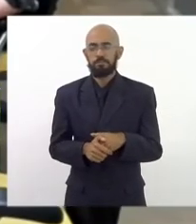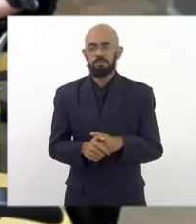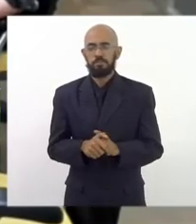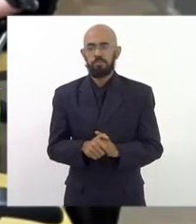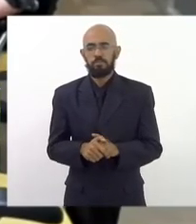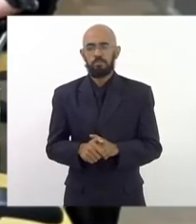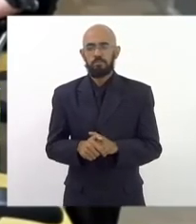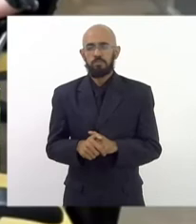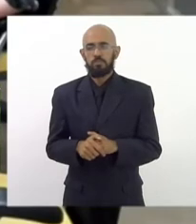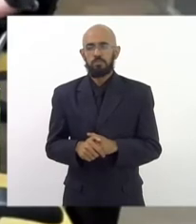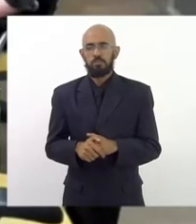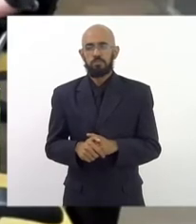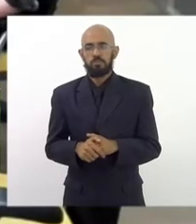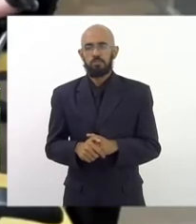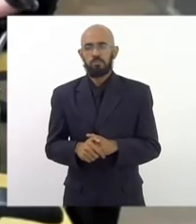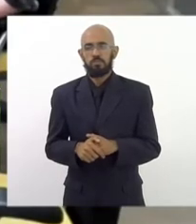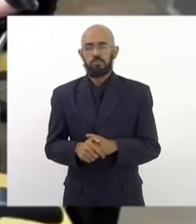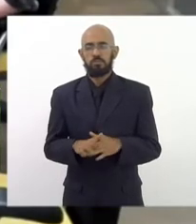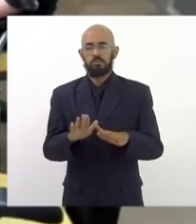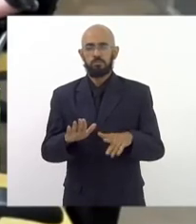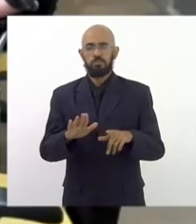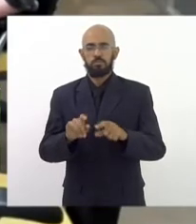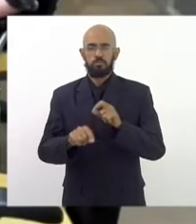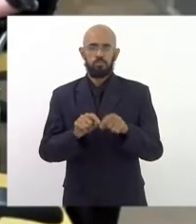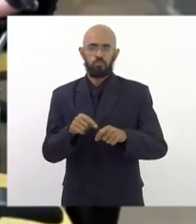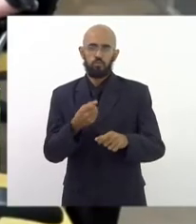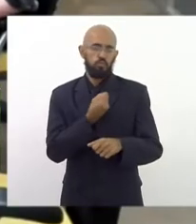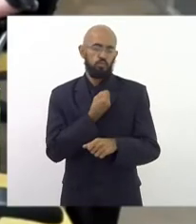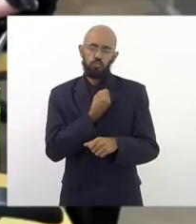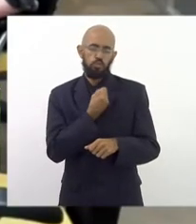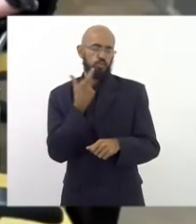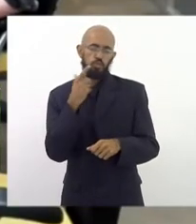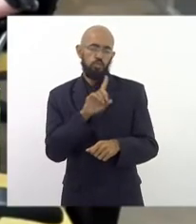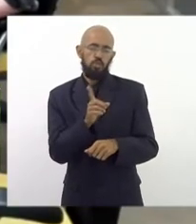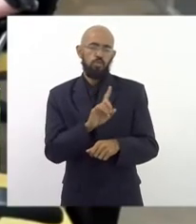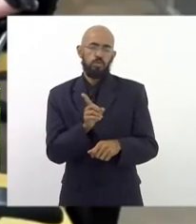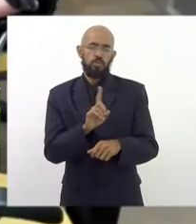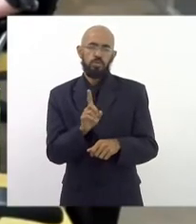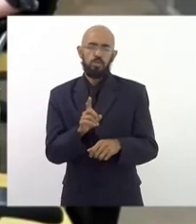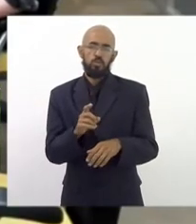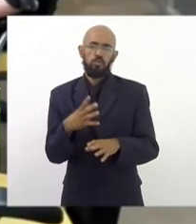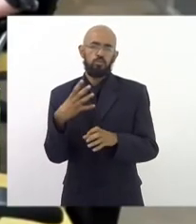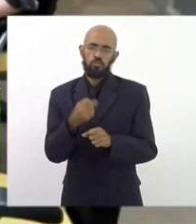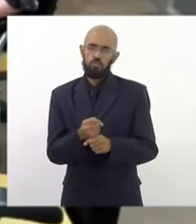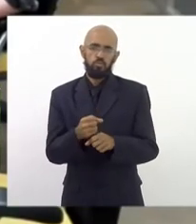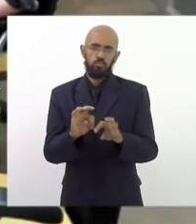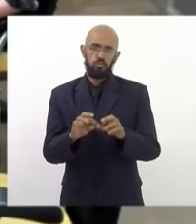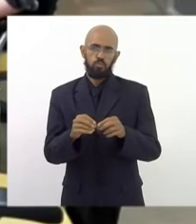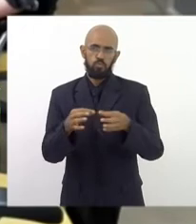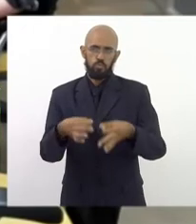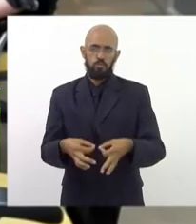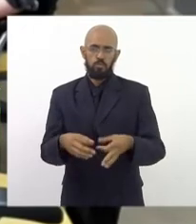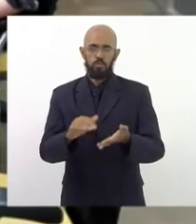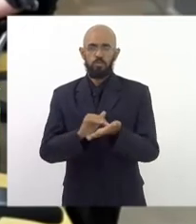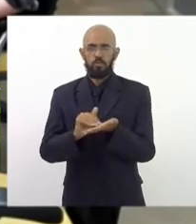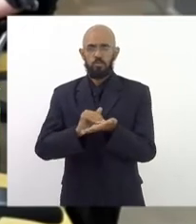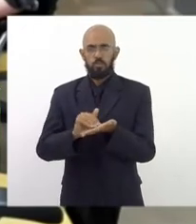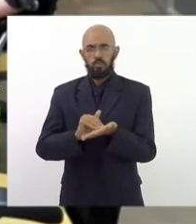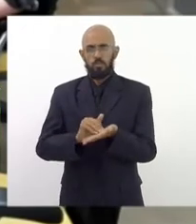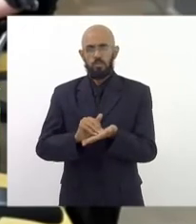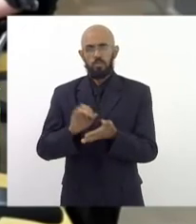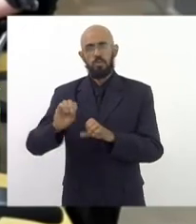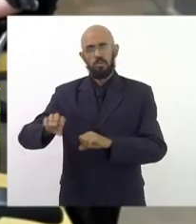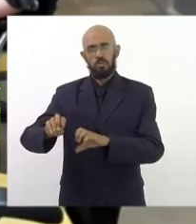não nos ouça, mas o índice acabou, não, a gente não chegando aos 25, a Secretaria de Educação chegou a